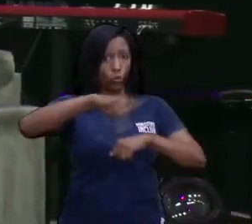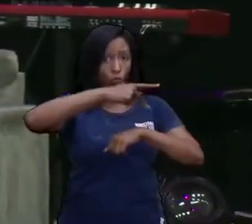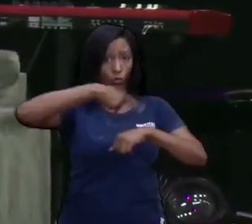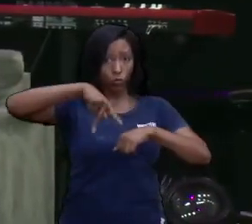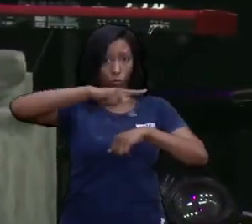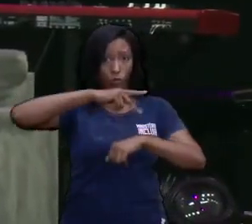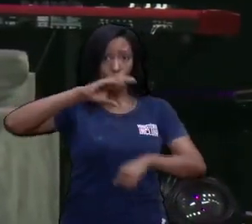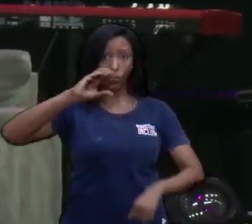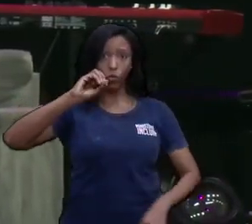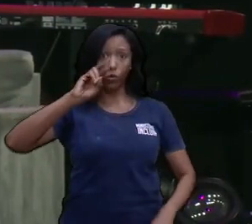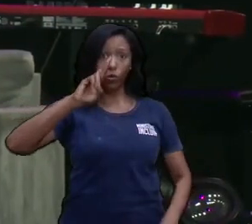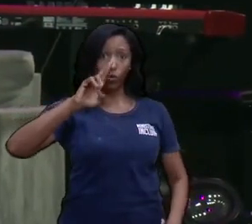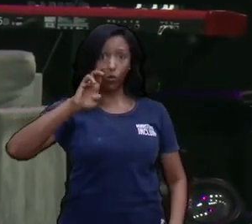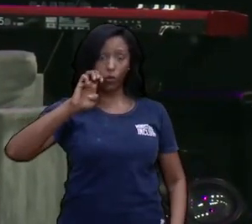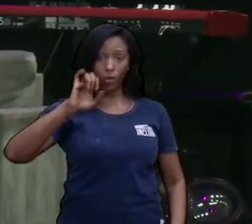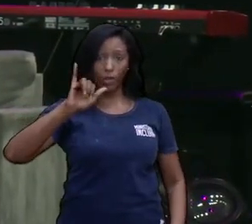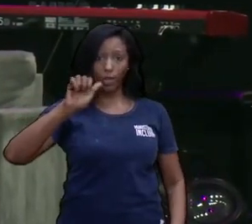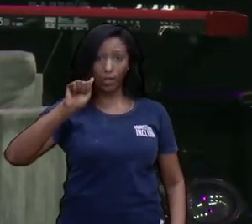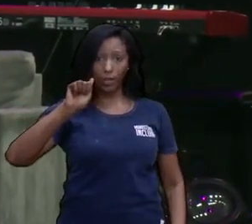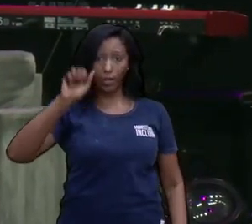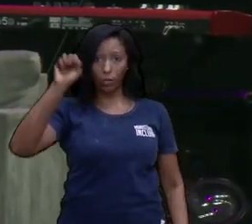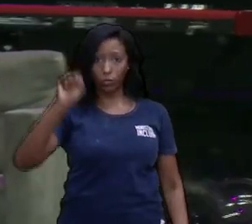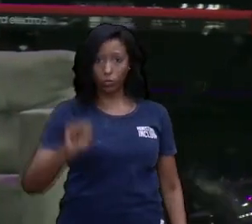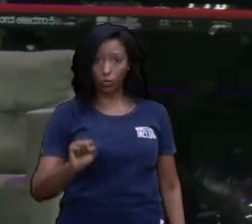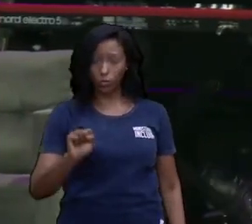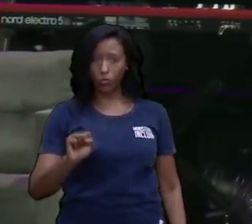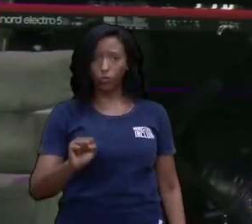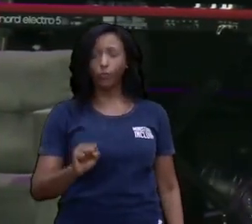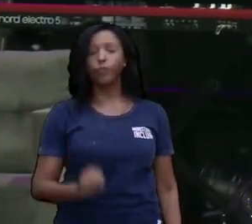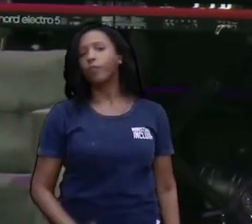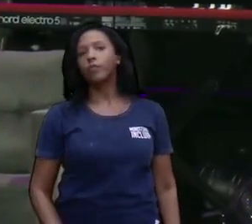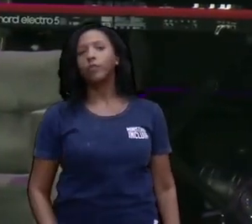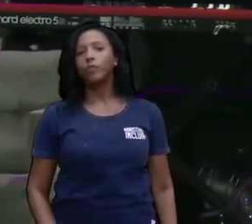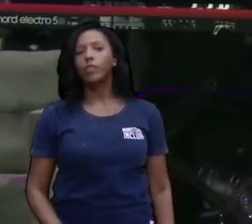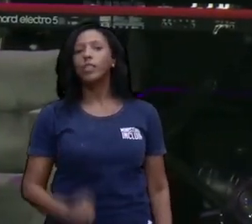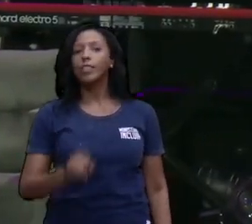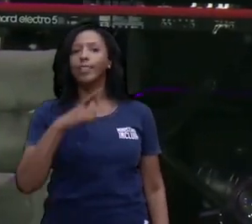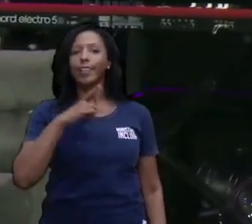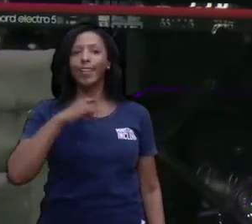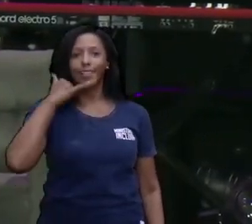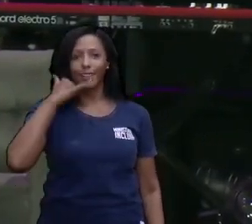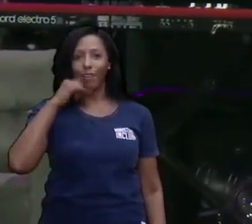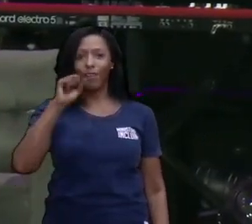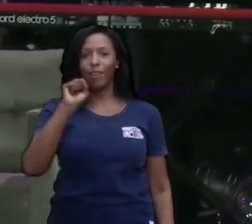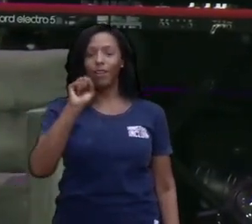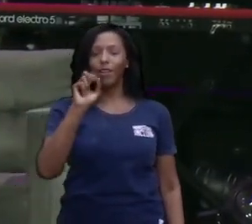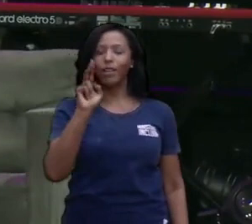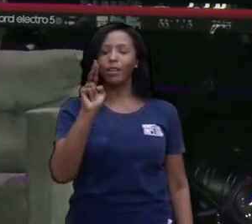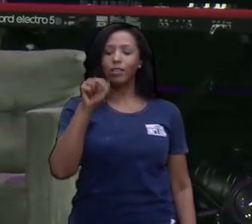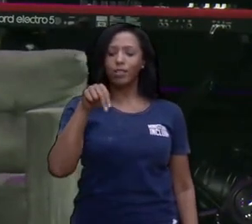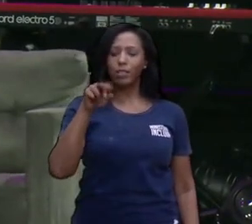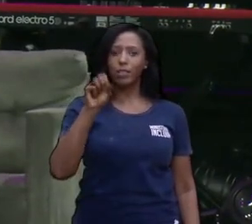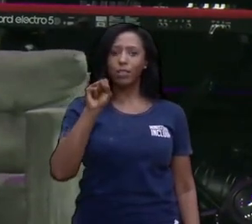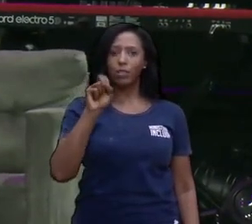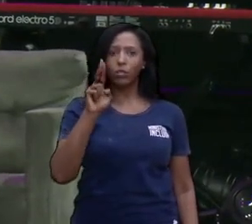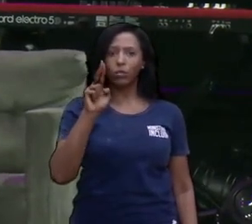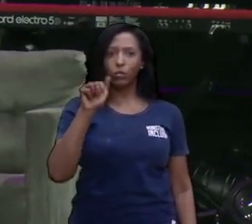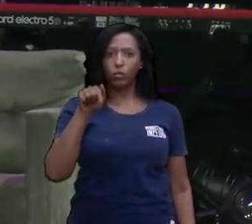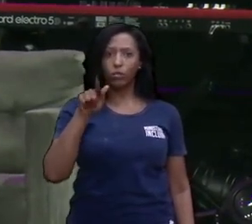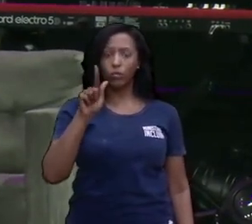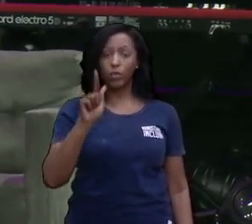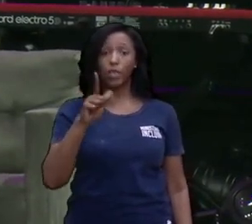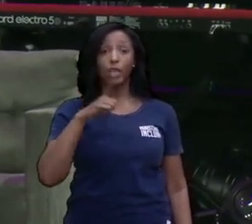o dom da Samsung e quem tem celular Samsung aí levanta a mão rapidinho aí ó